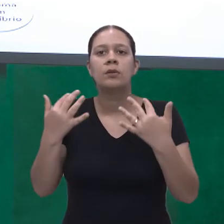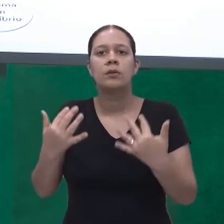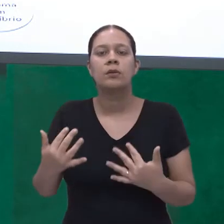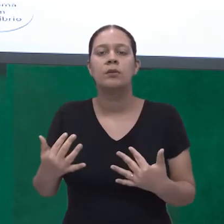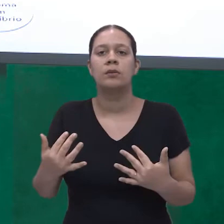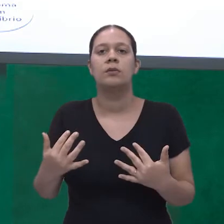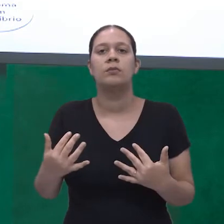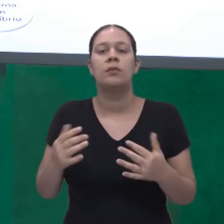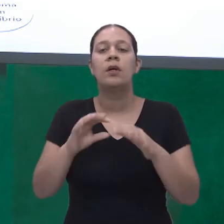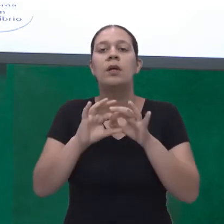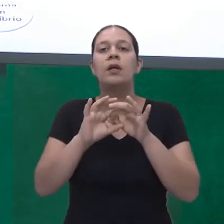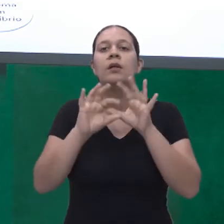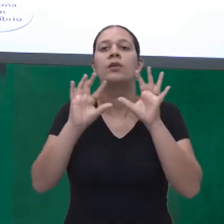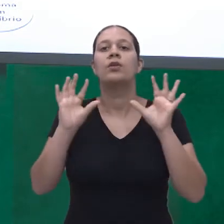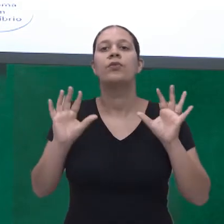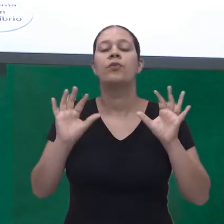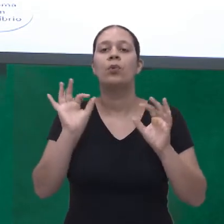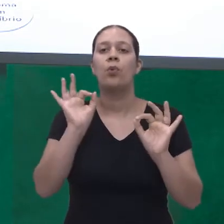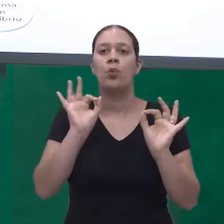reação é espontânea ou não.